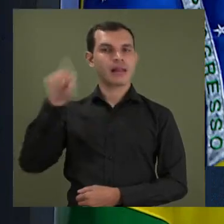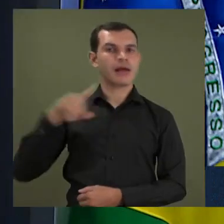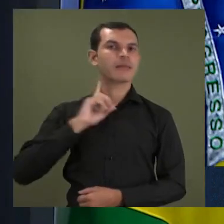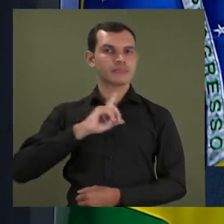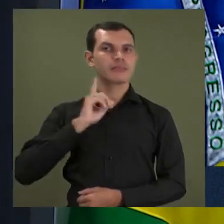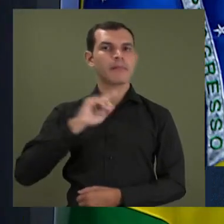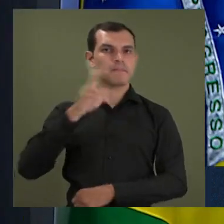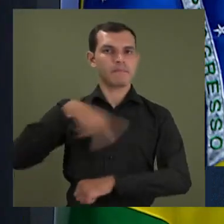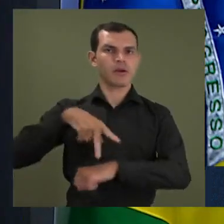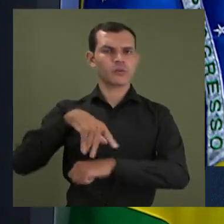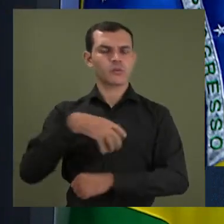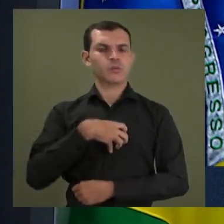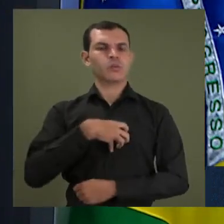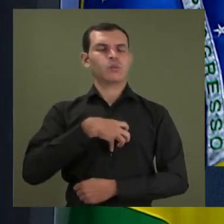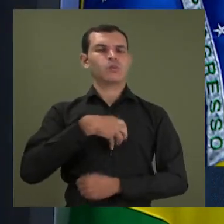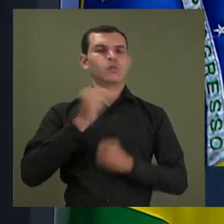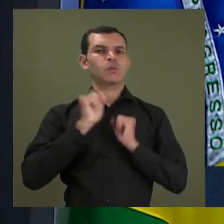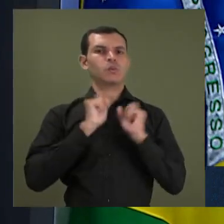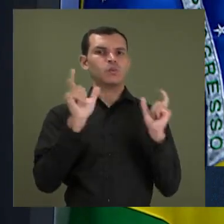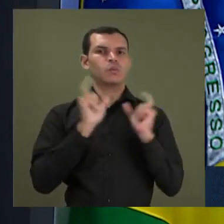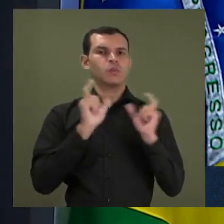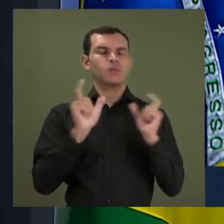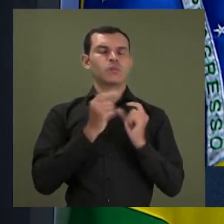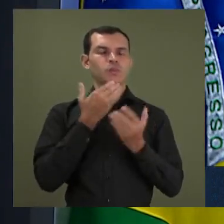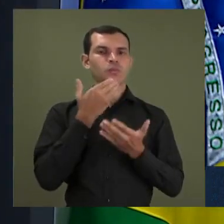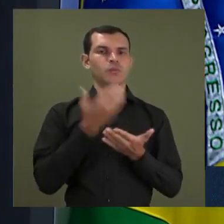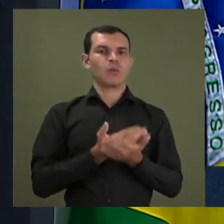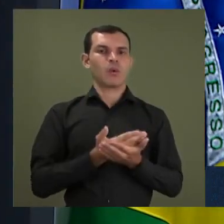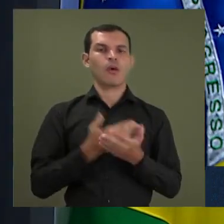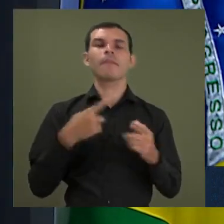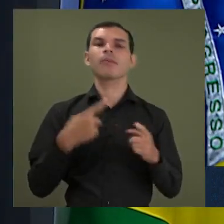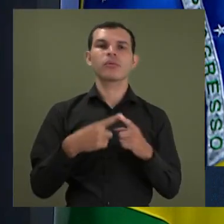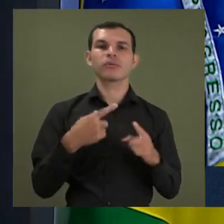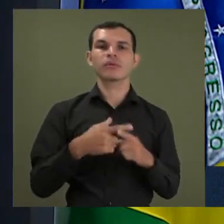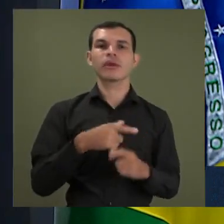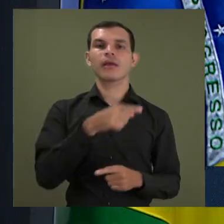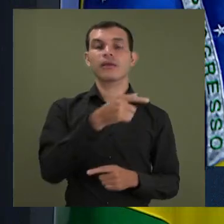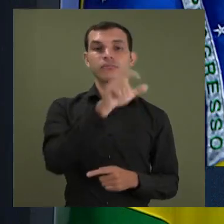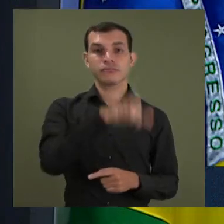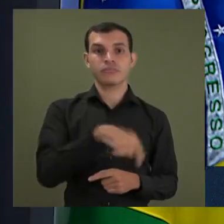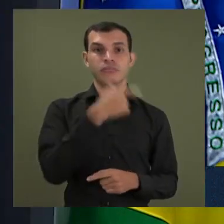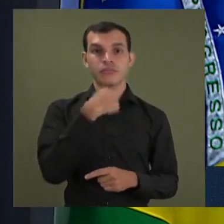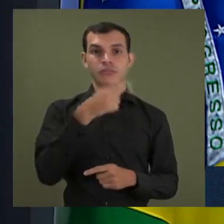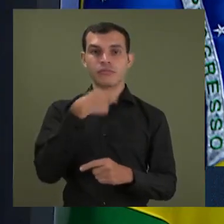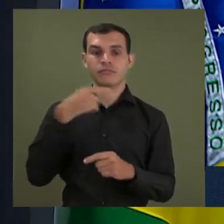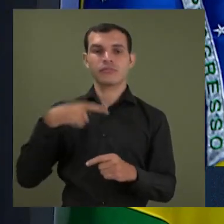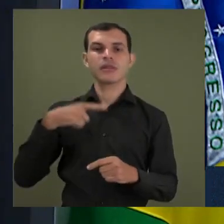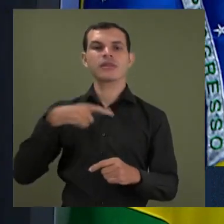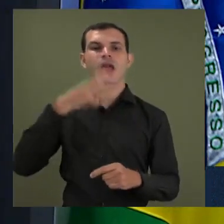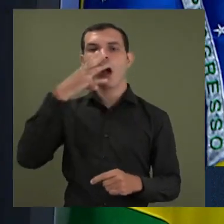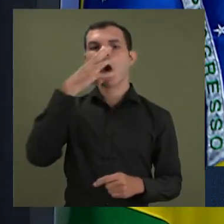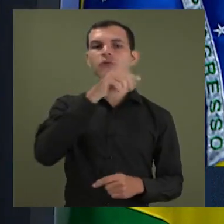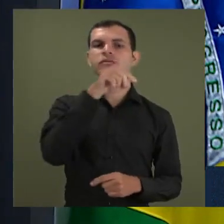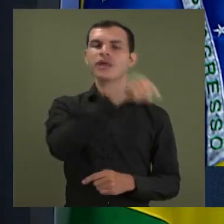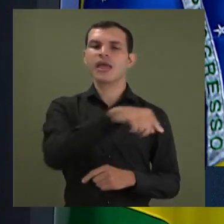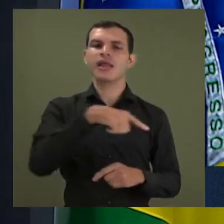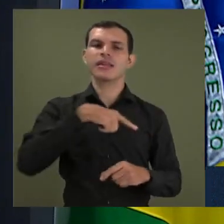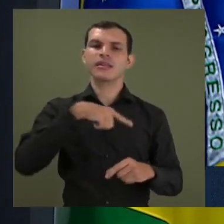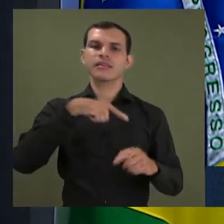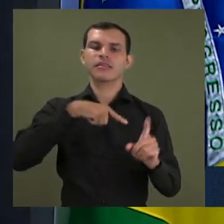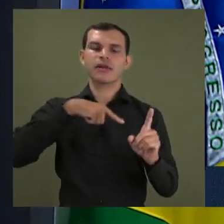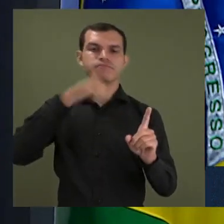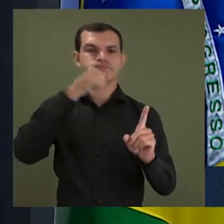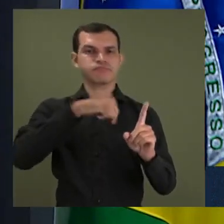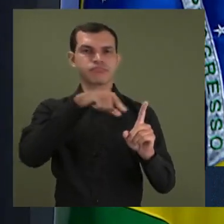país e continua chocando o país. Porque ele foi acusado de estupro de vulnerável, que é um crime previsto no